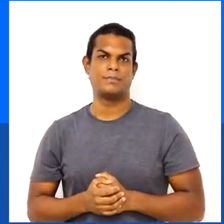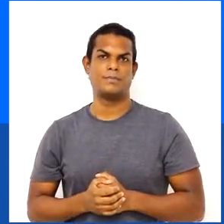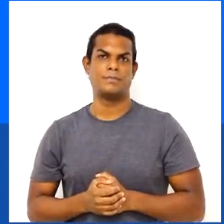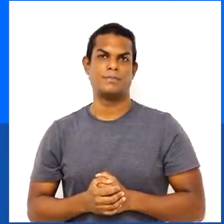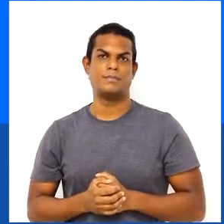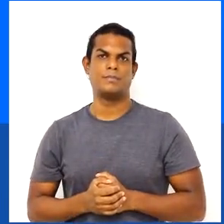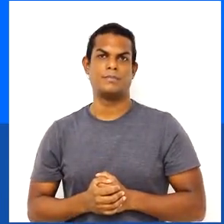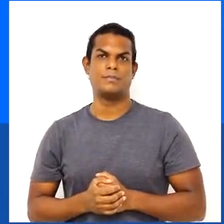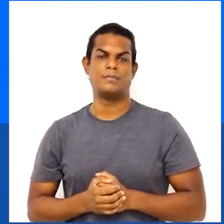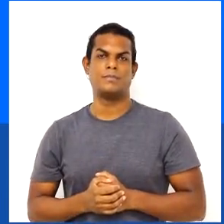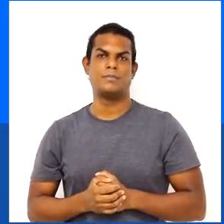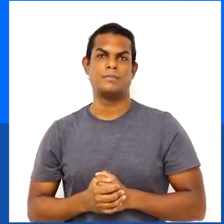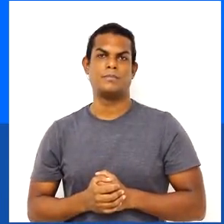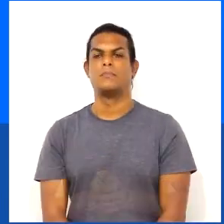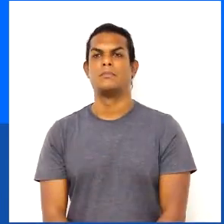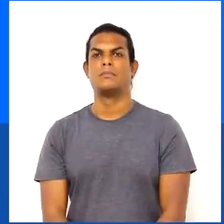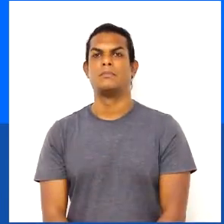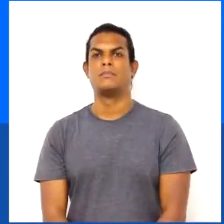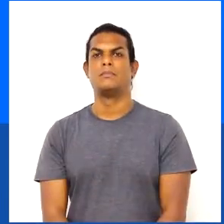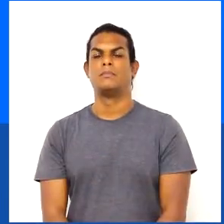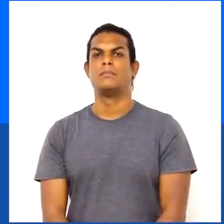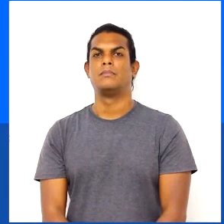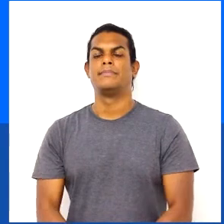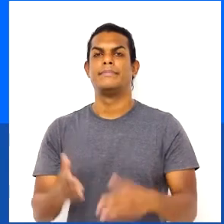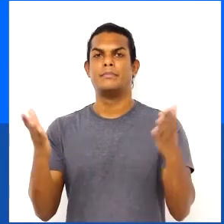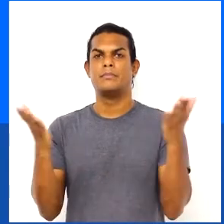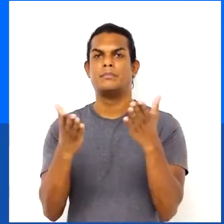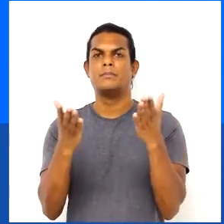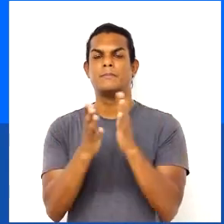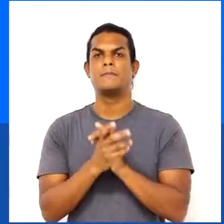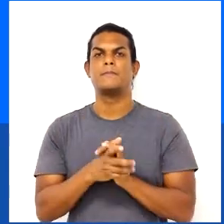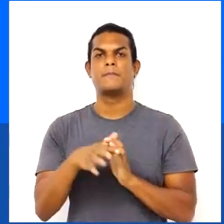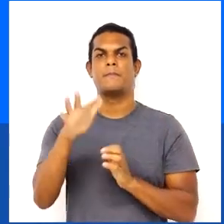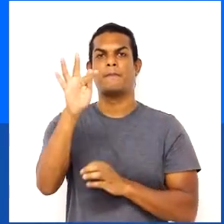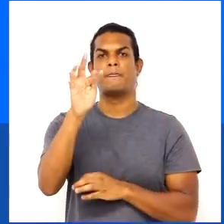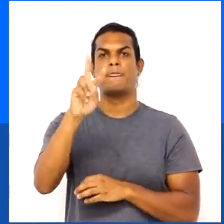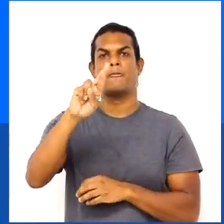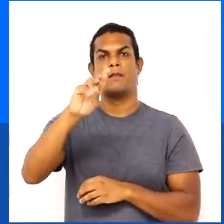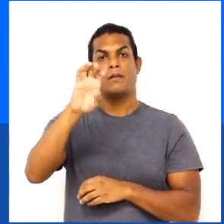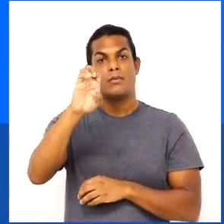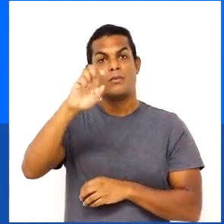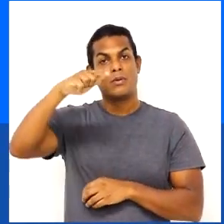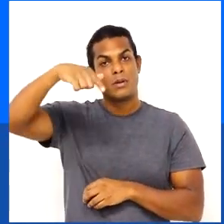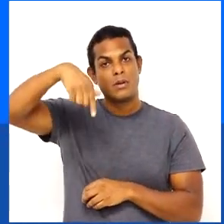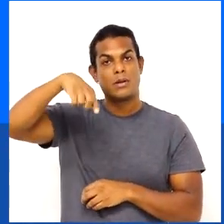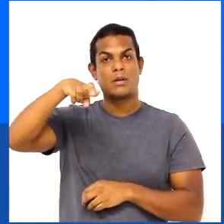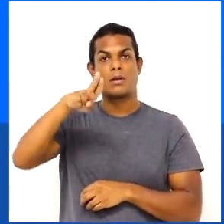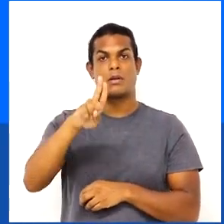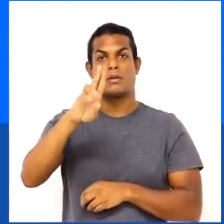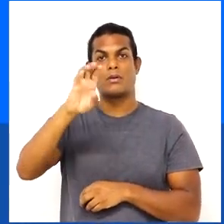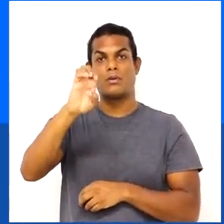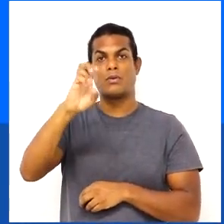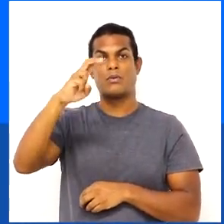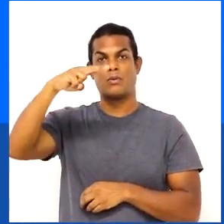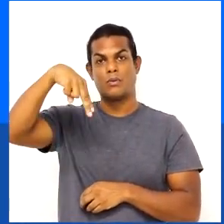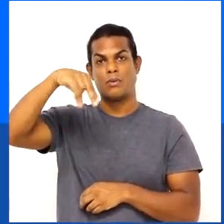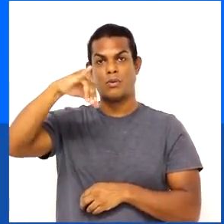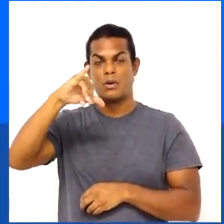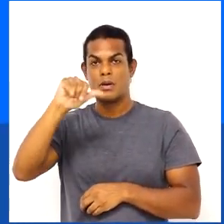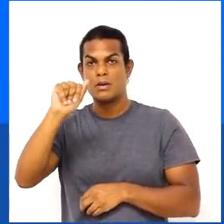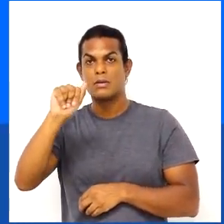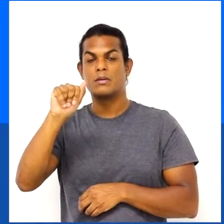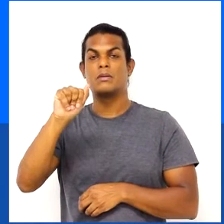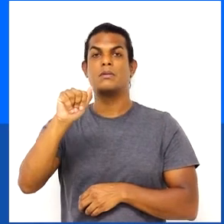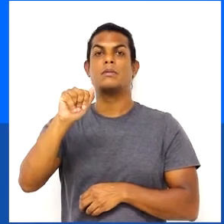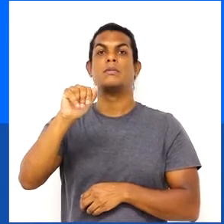valor. E para finalizar, a frequência absoluta da mediana. A frequência absoluta